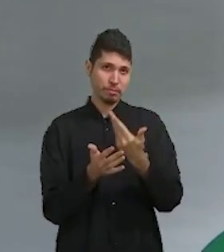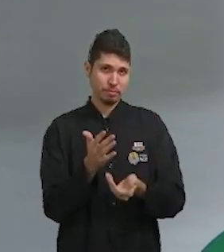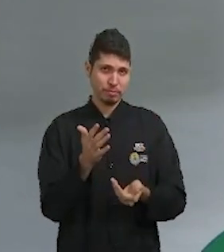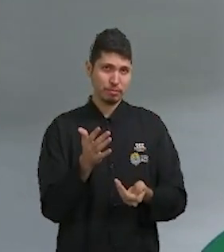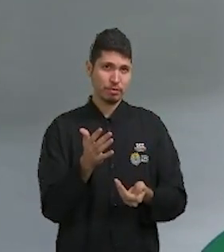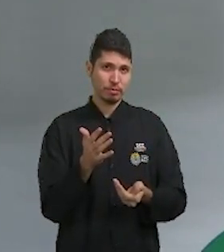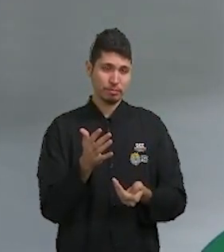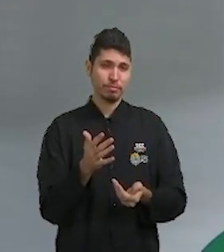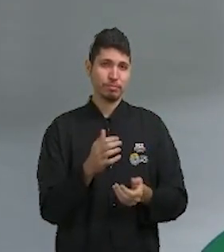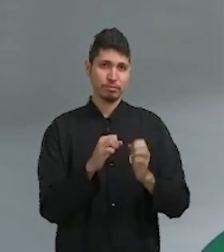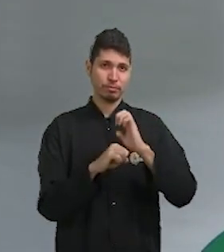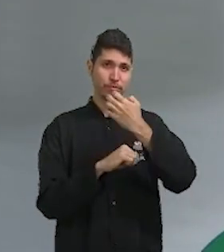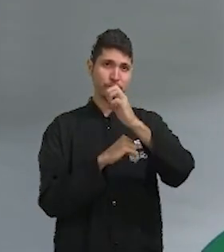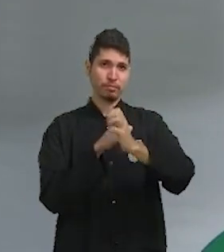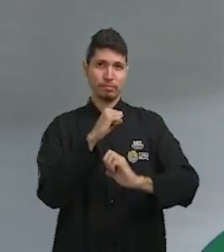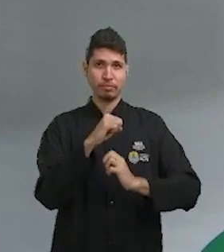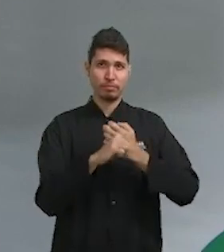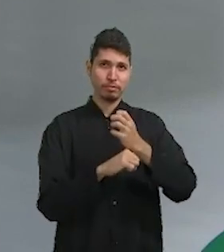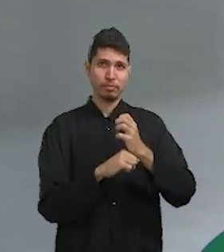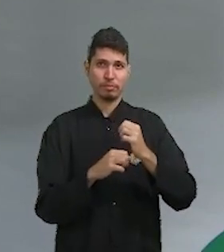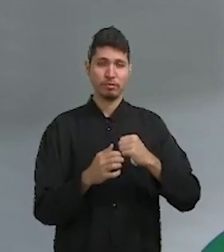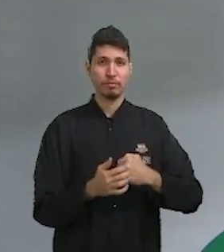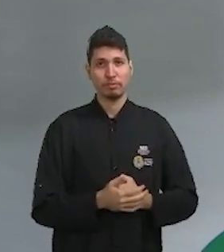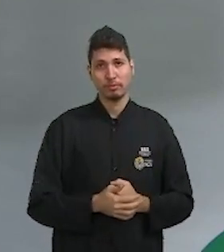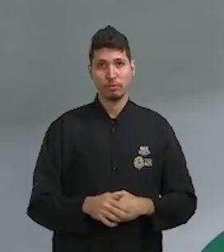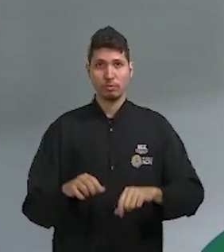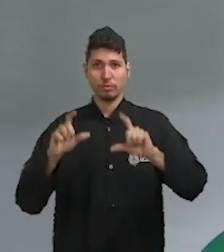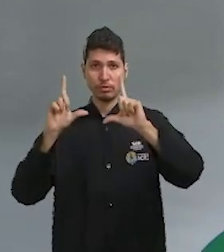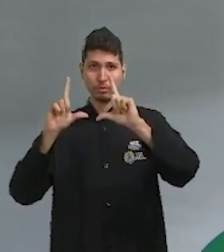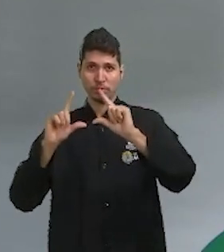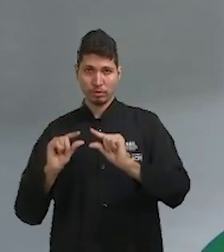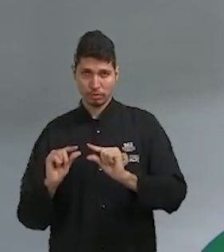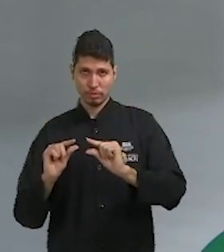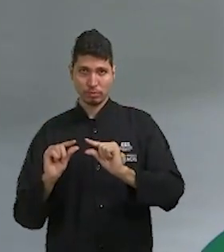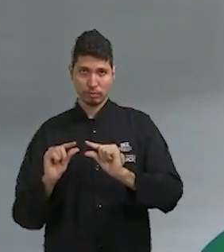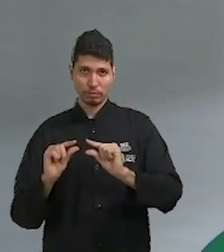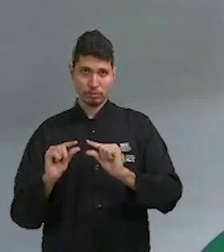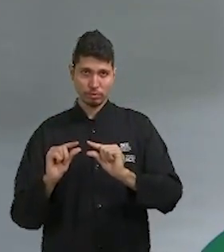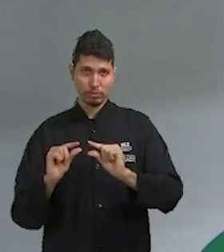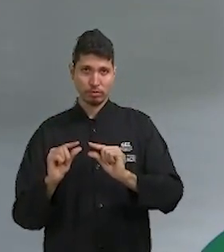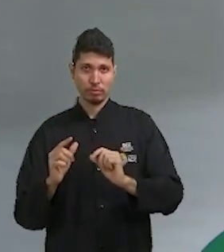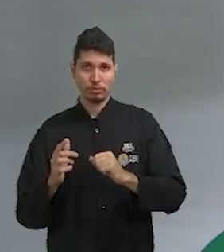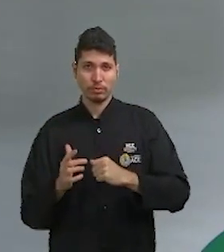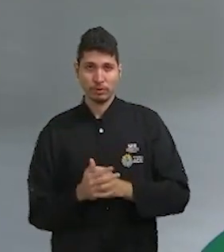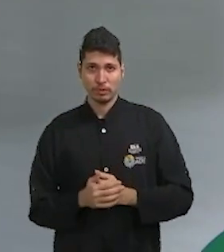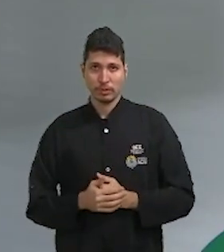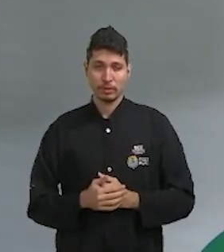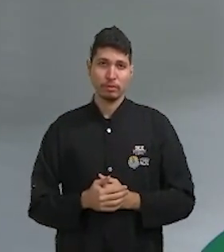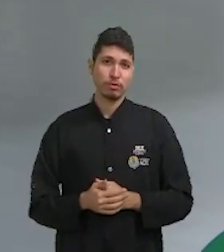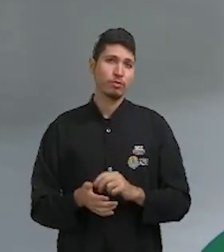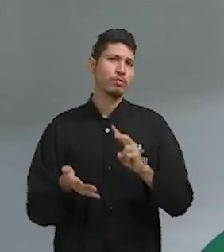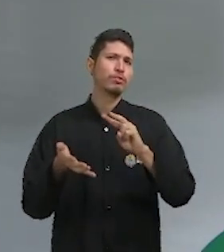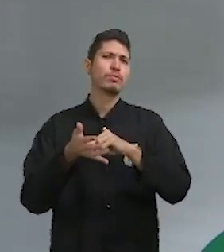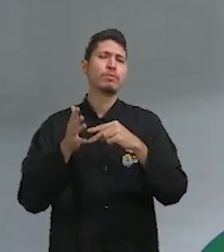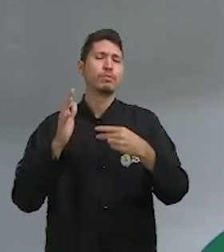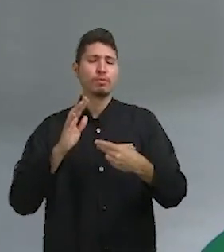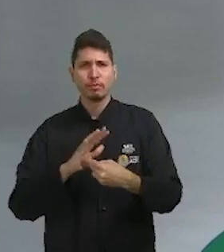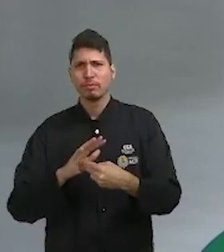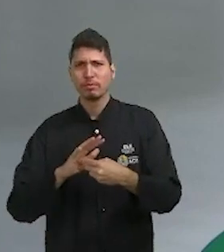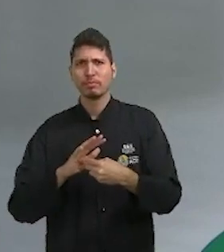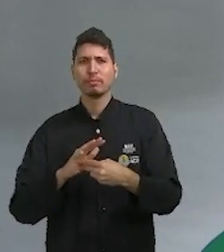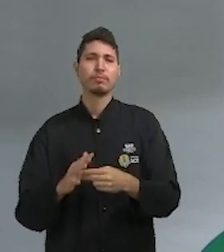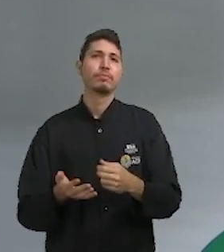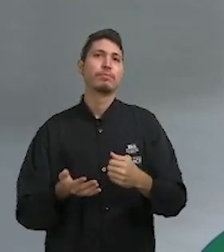elétrons. Já o potencial de redução, não se engane com o termo, redução, na verdade, ele